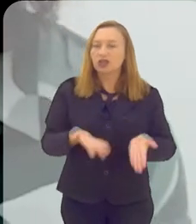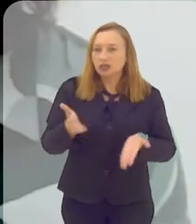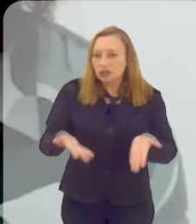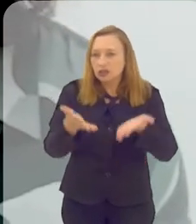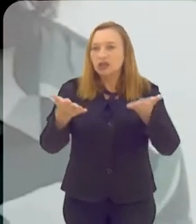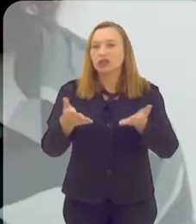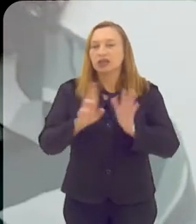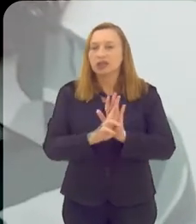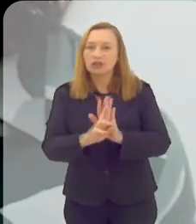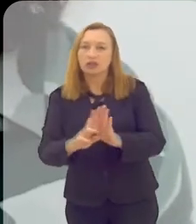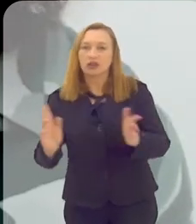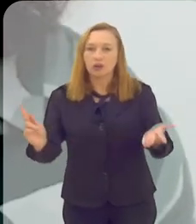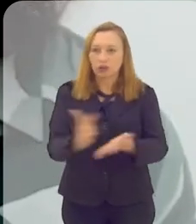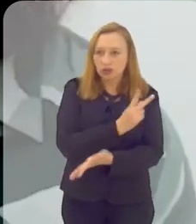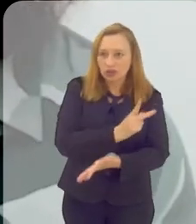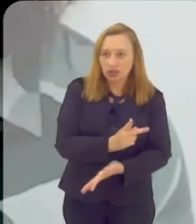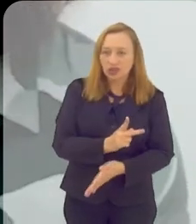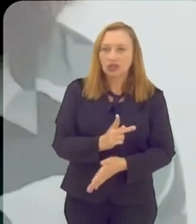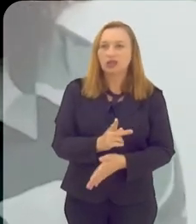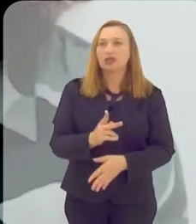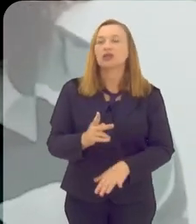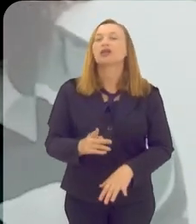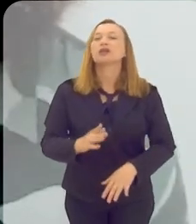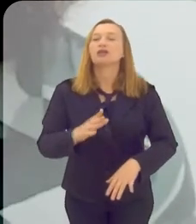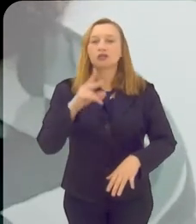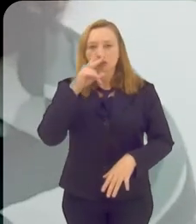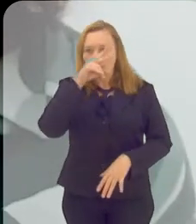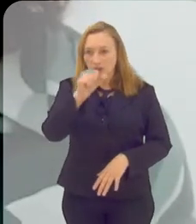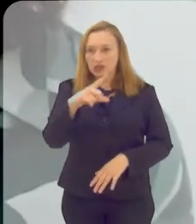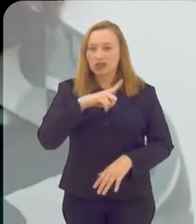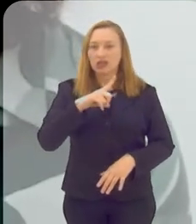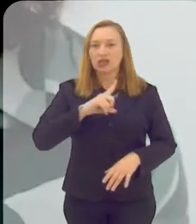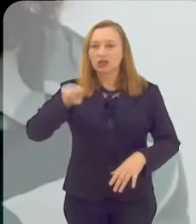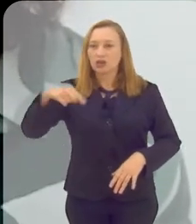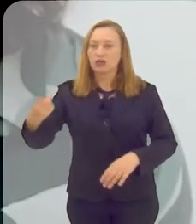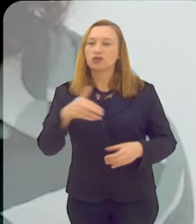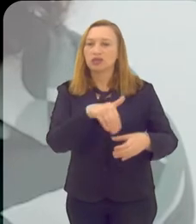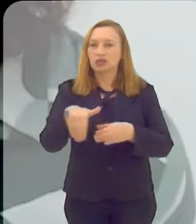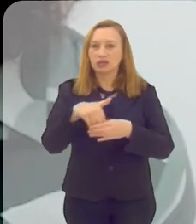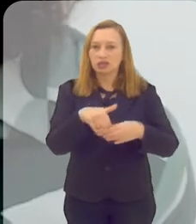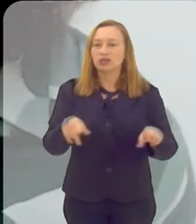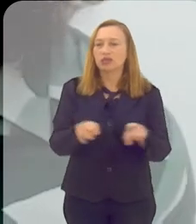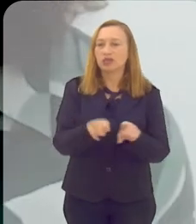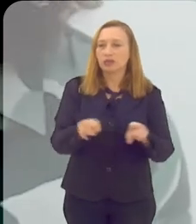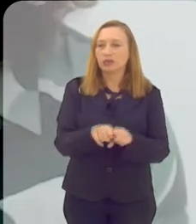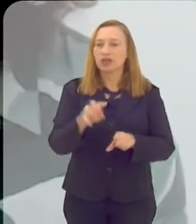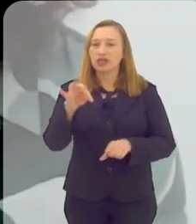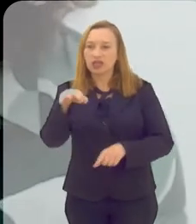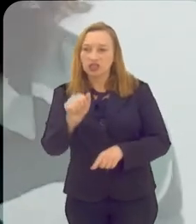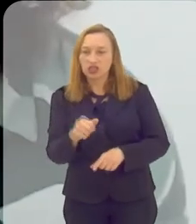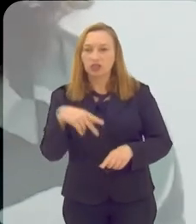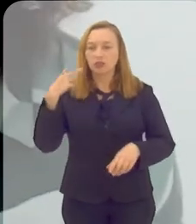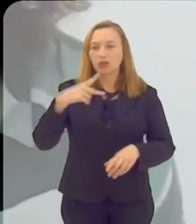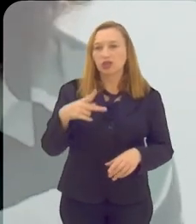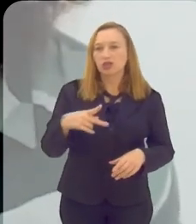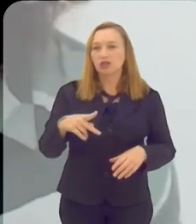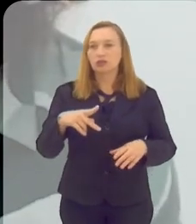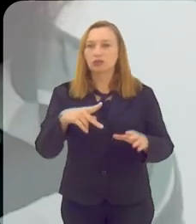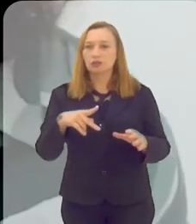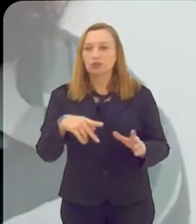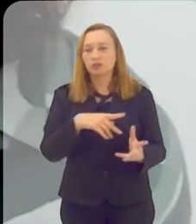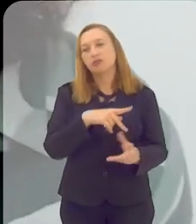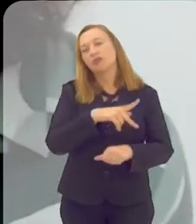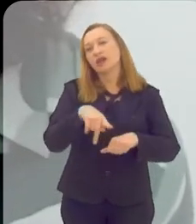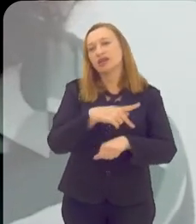que essa representação aconteça, né, seja mais fortalecida nas próximas eleições e também na agenda política do